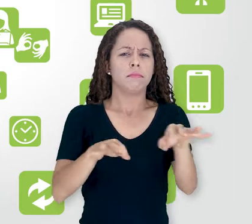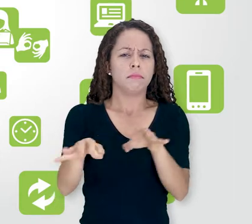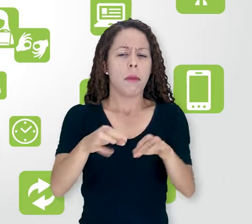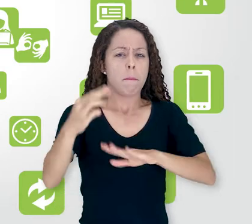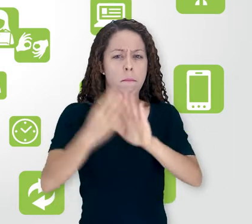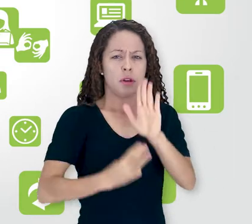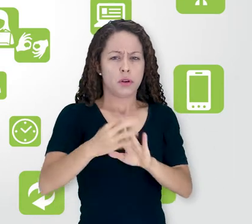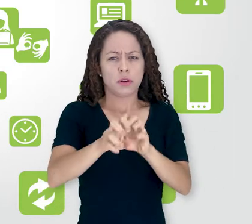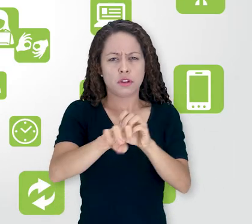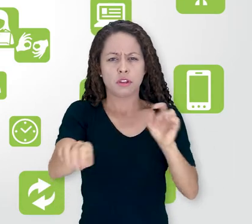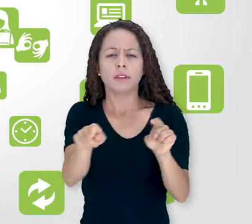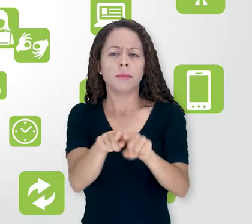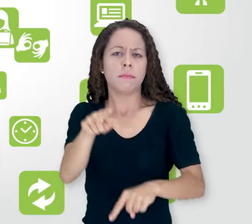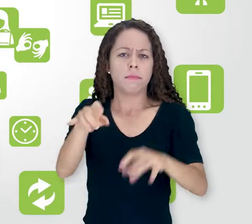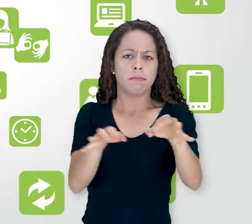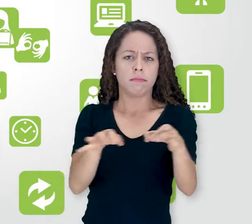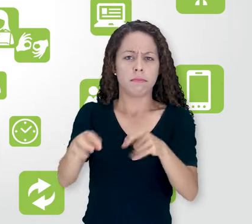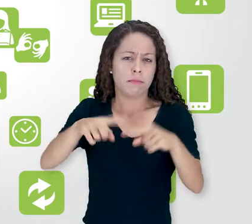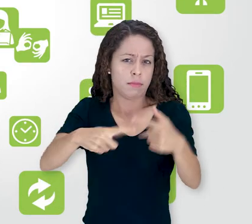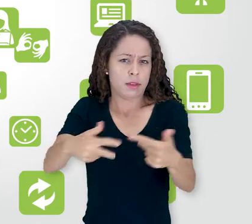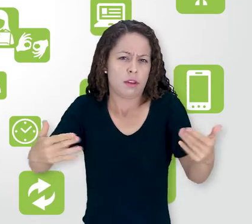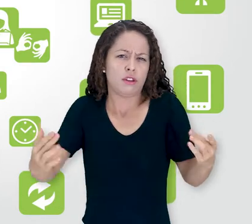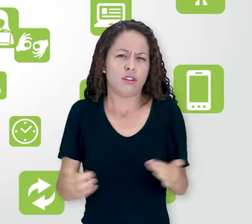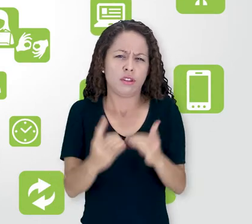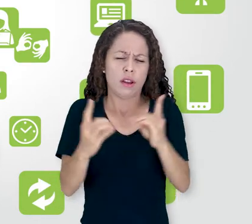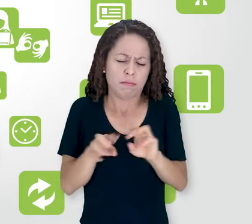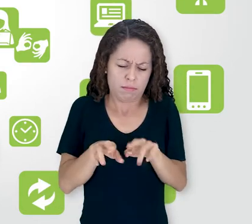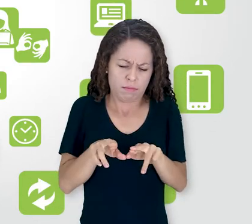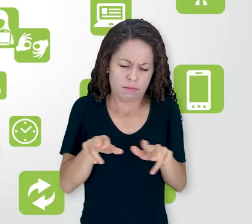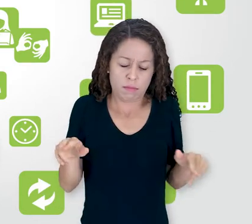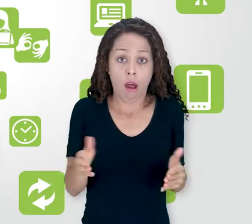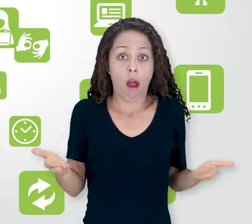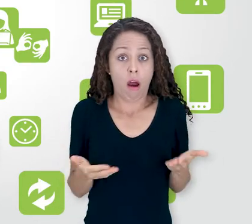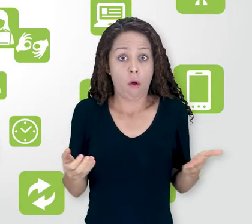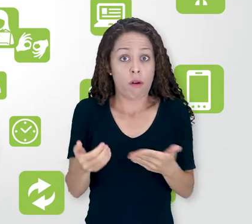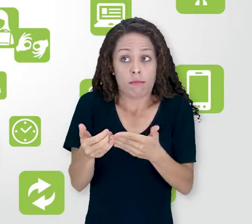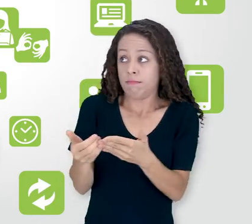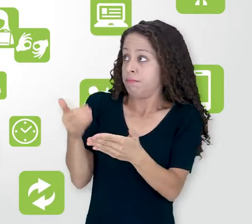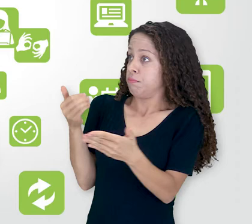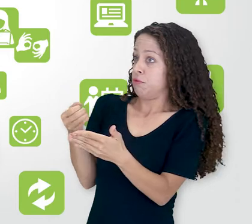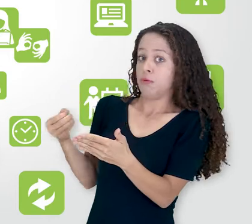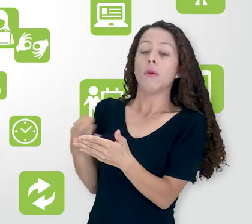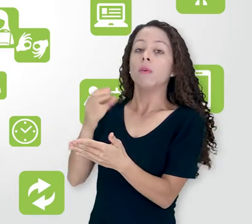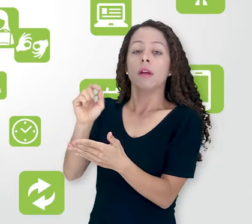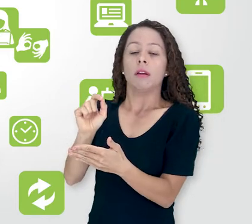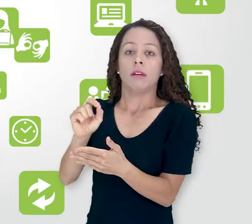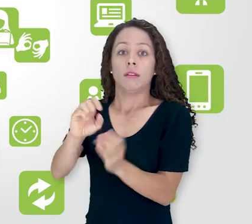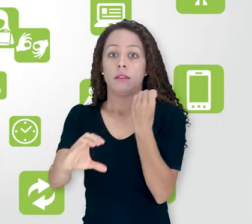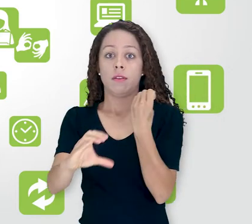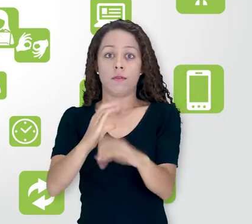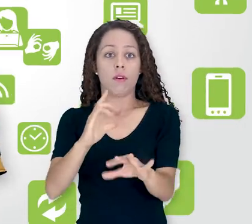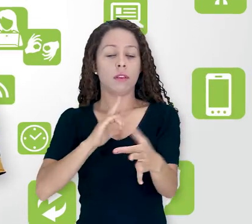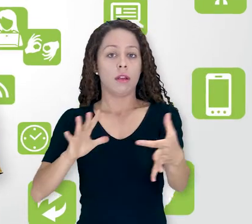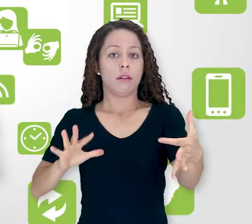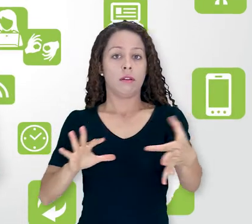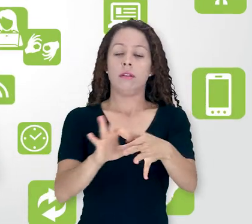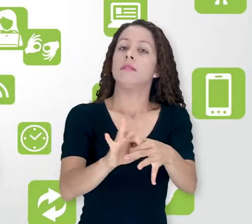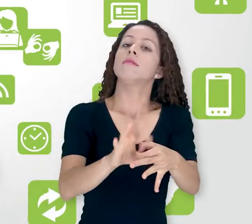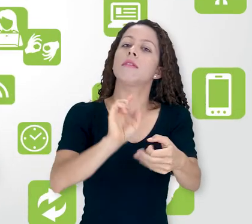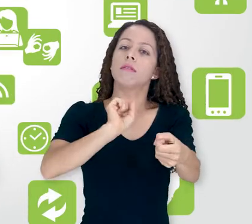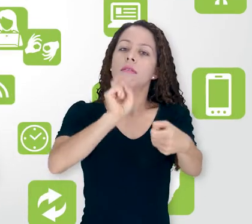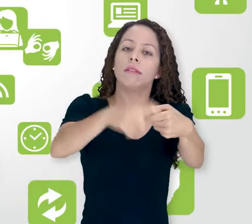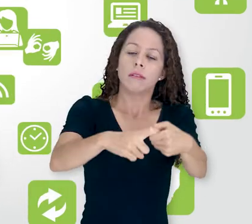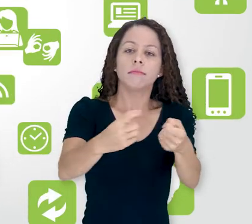elaboração de materiais didáticos, formalização de processos para EAD e, mais recentemente, institucionalização de EAD. O CEFOR